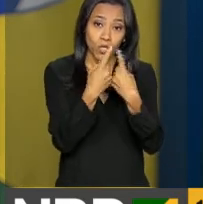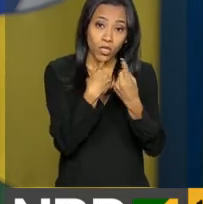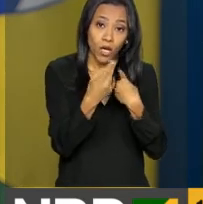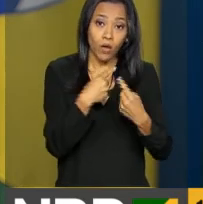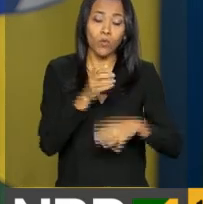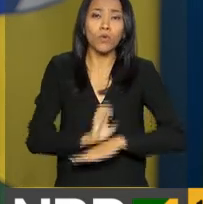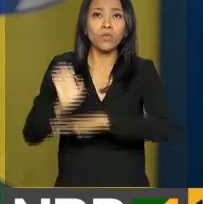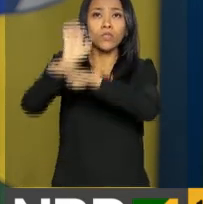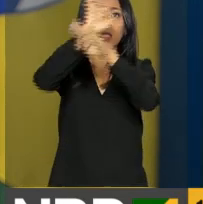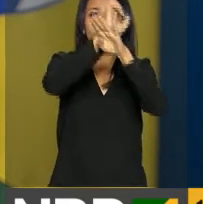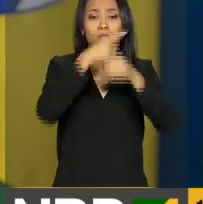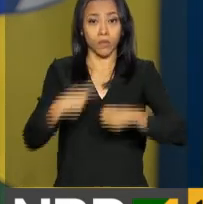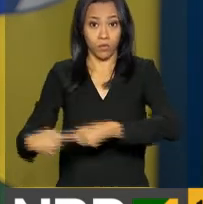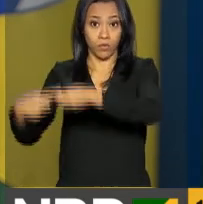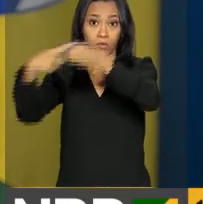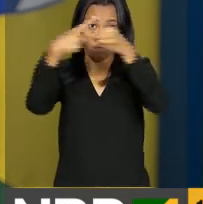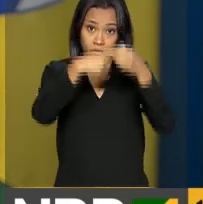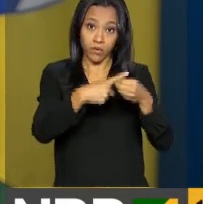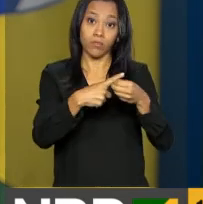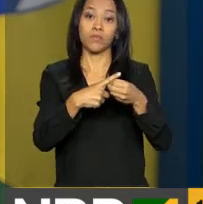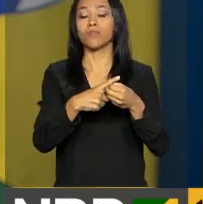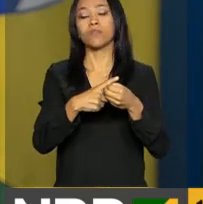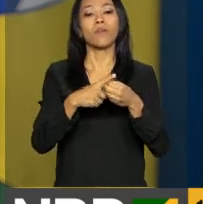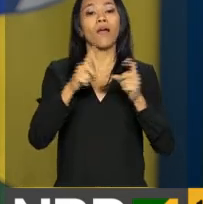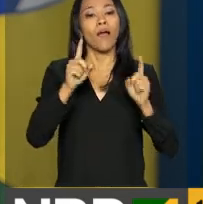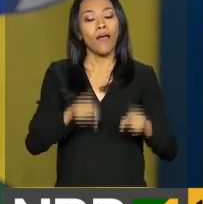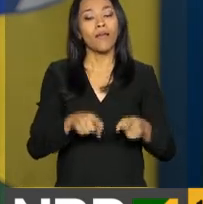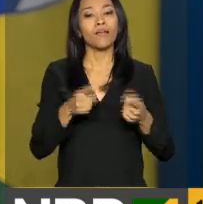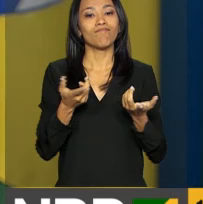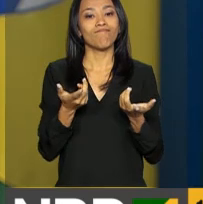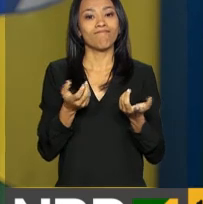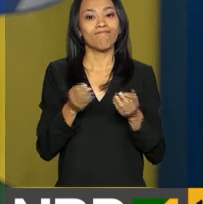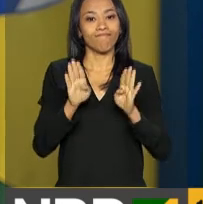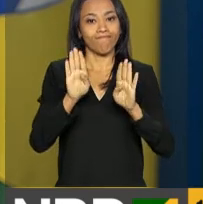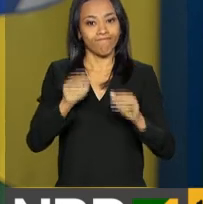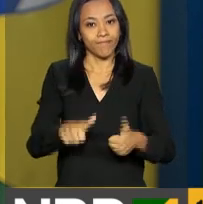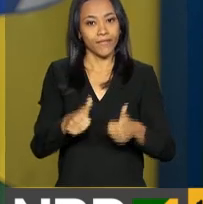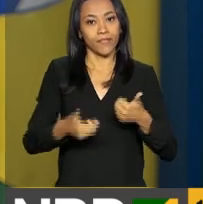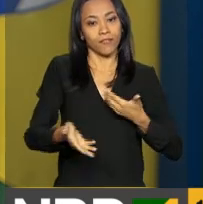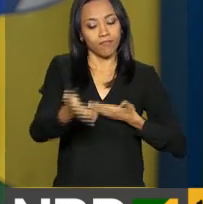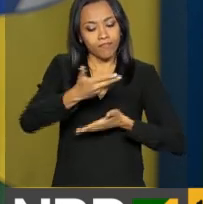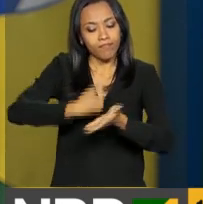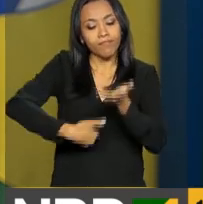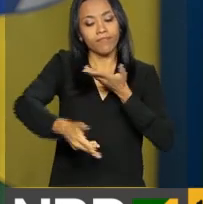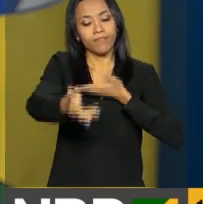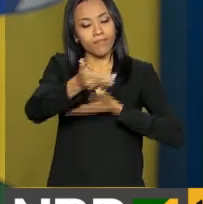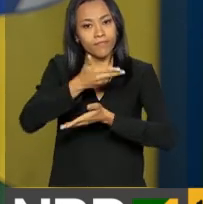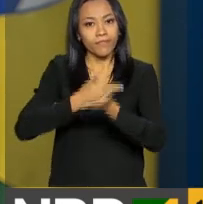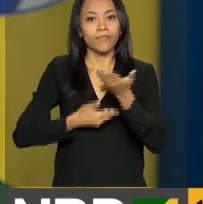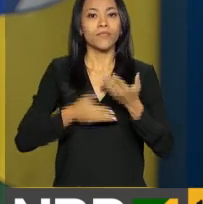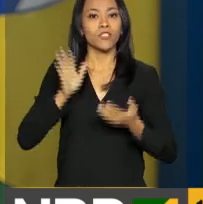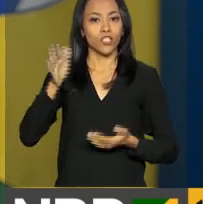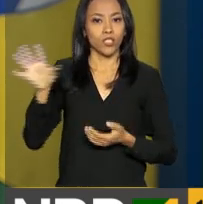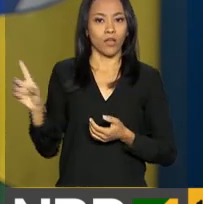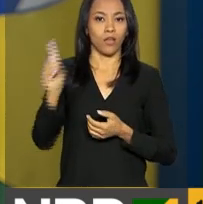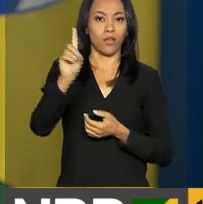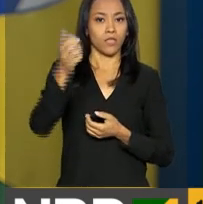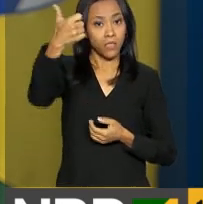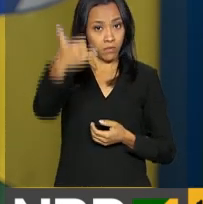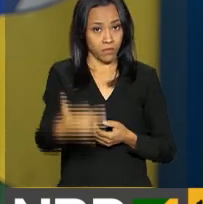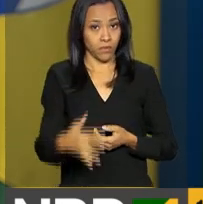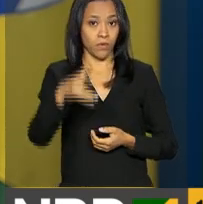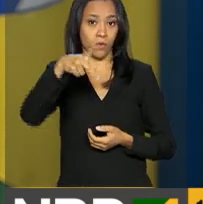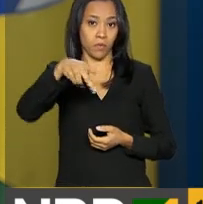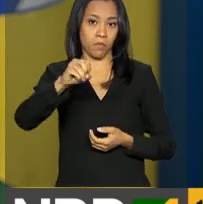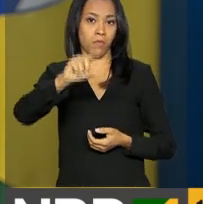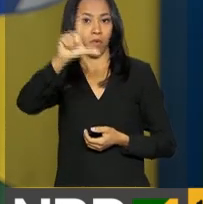federativo há de pautar as nossas relações, como enfatizou tantas vezes o Paulo Zilkowski. E